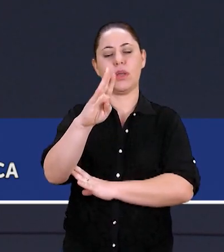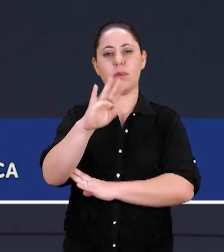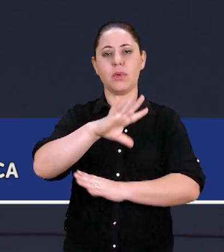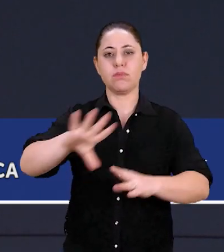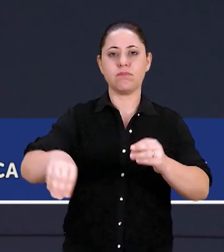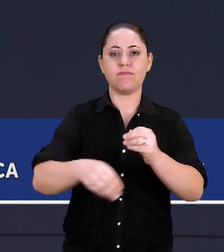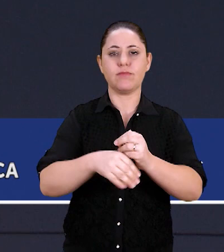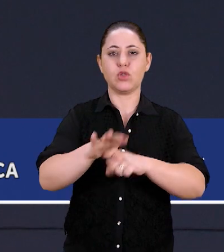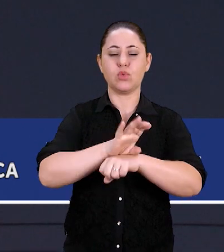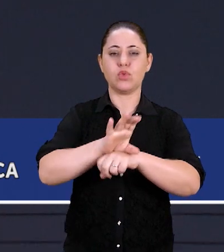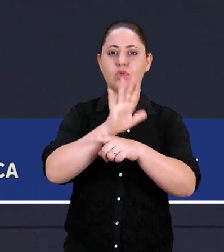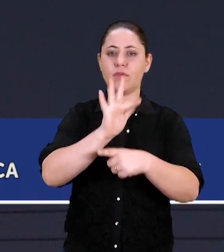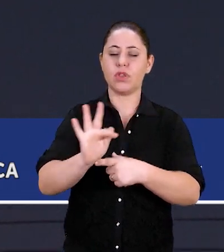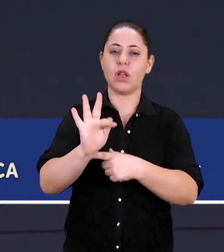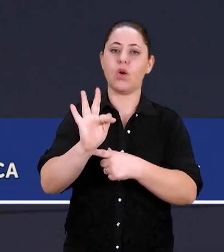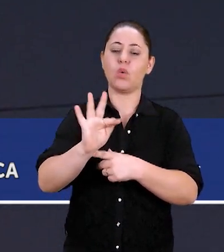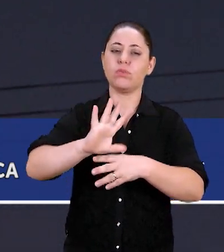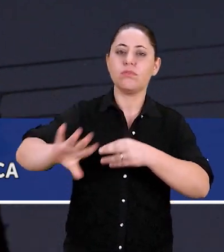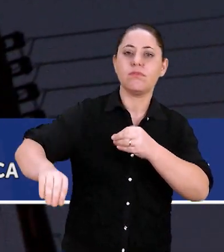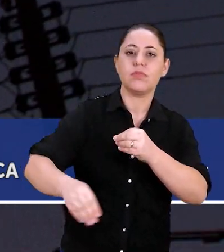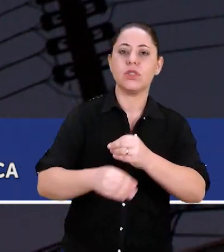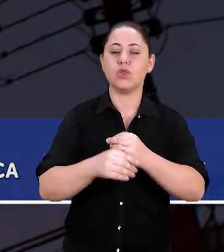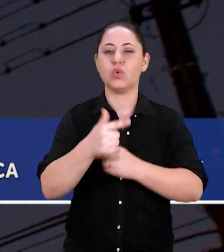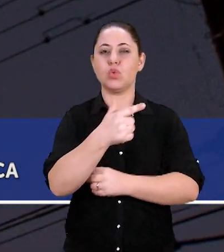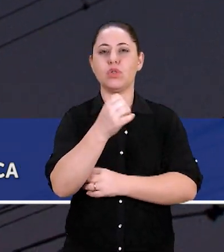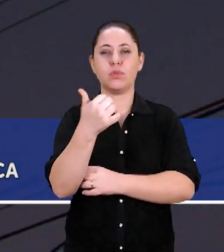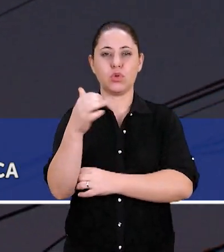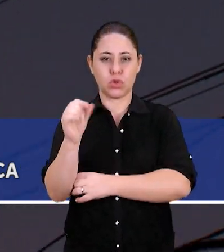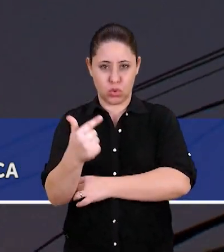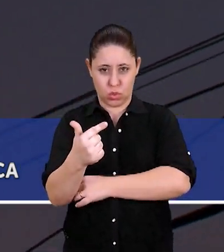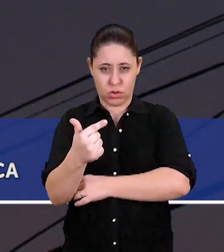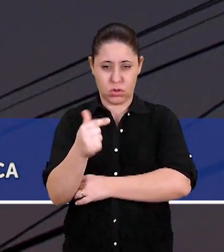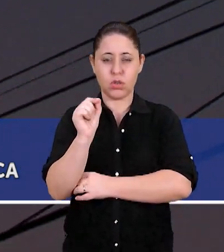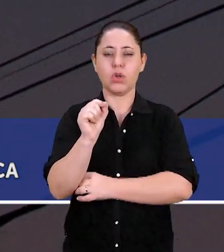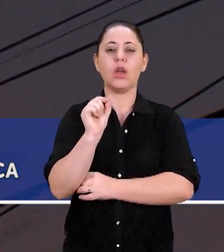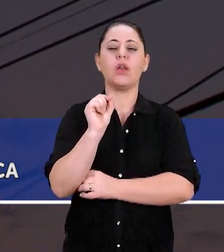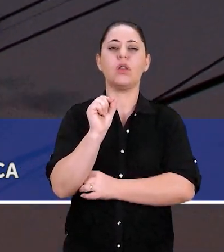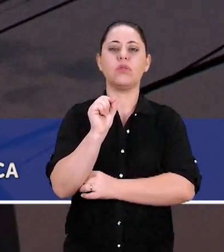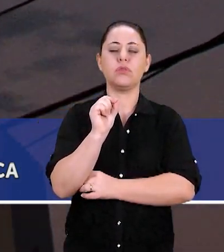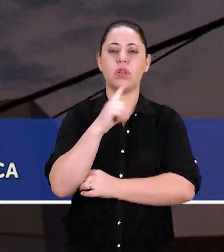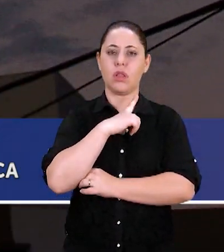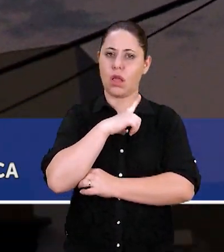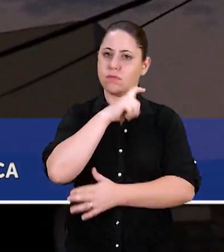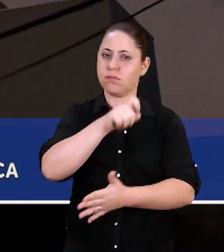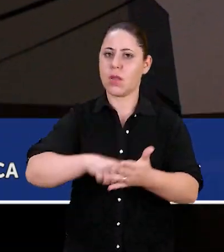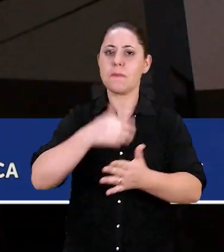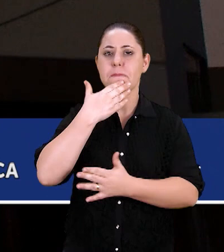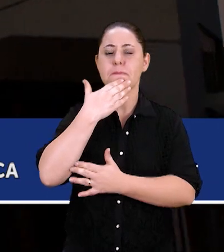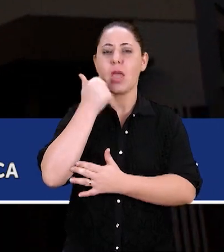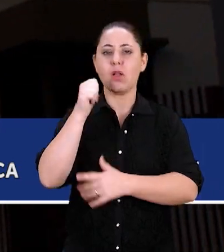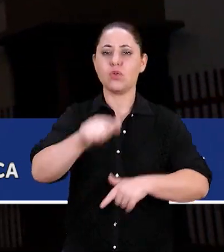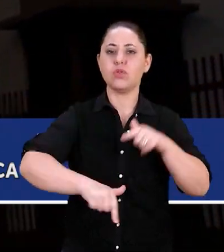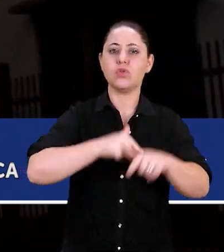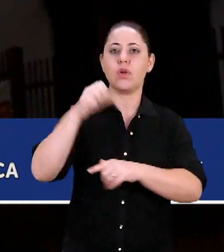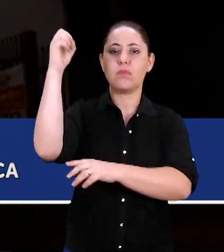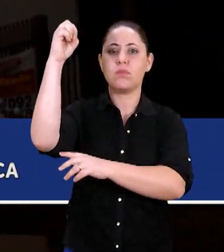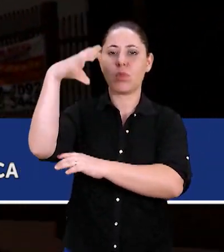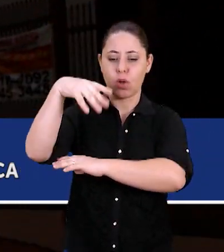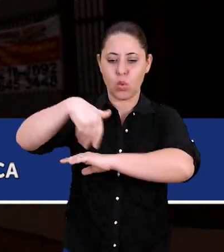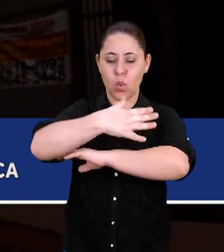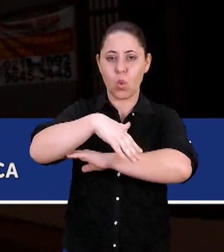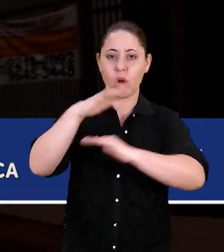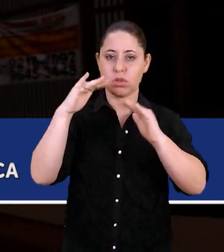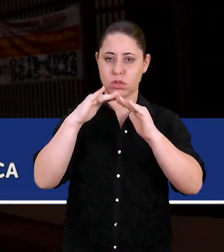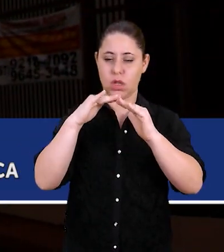COSIP foi inserida na Constituição Federal por meio de emenda constitucional em 2002 e serve para custear e garantir melhorias